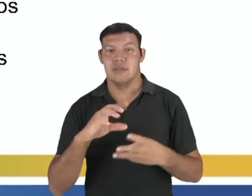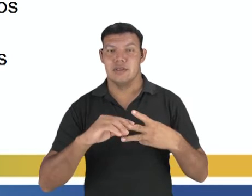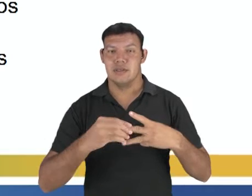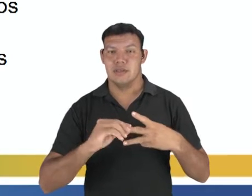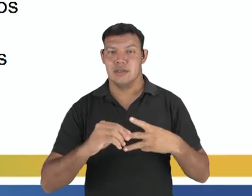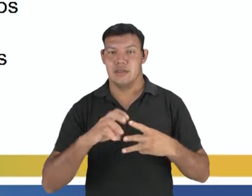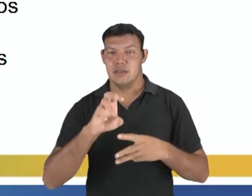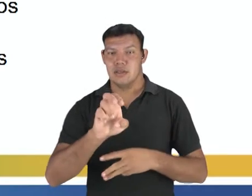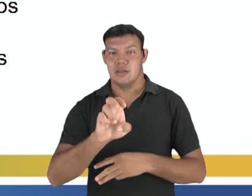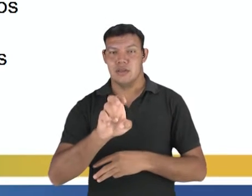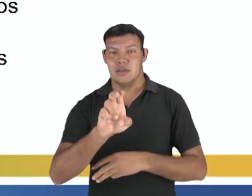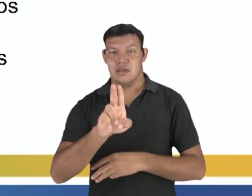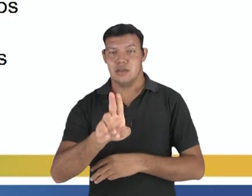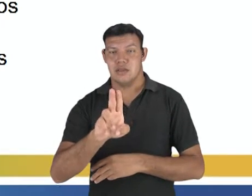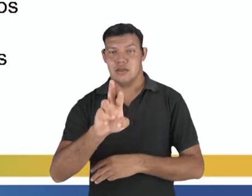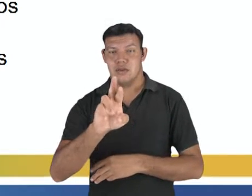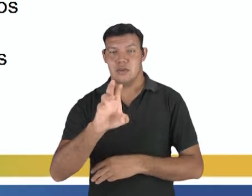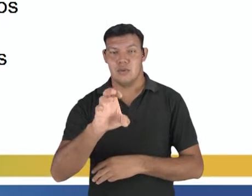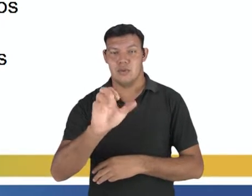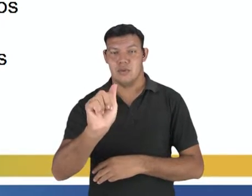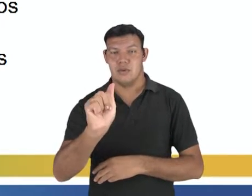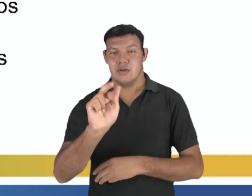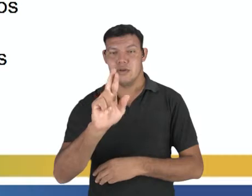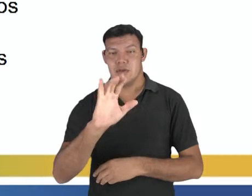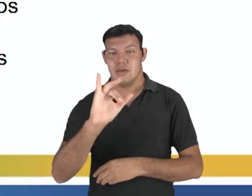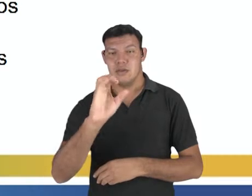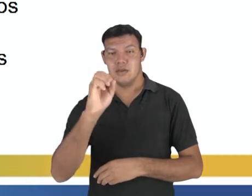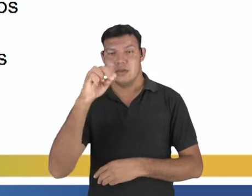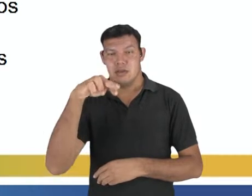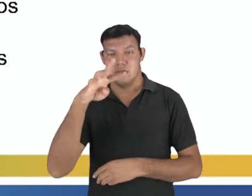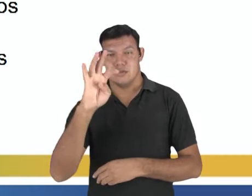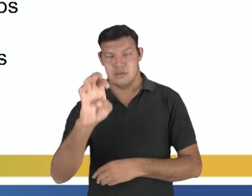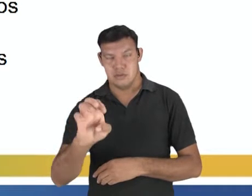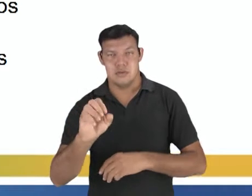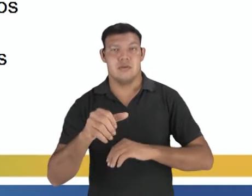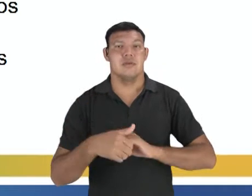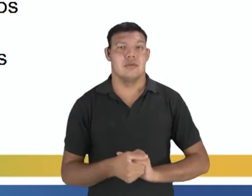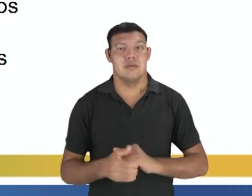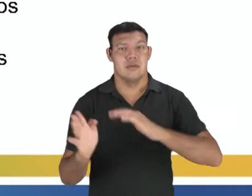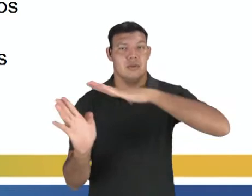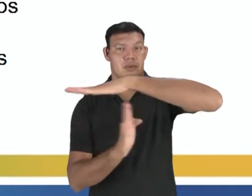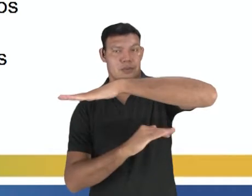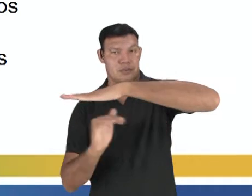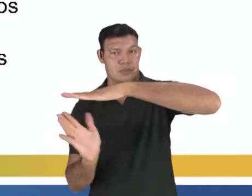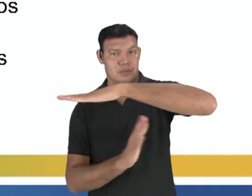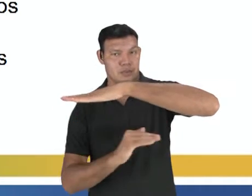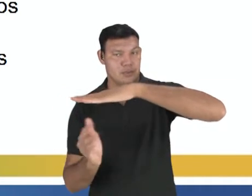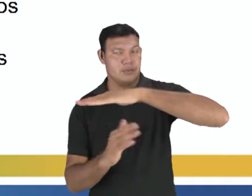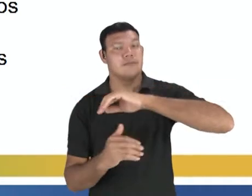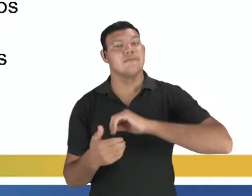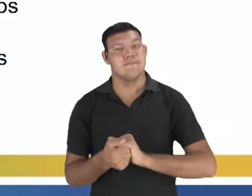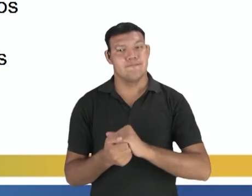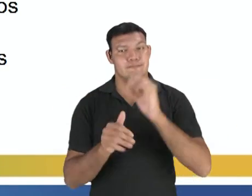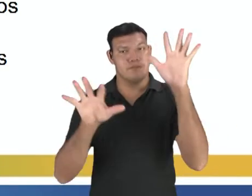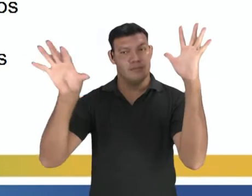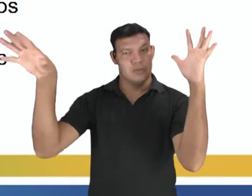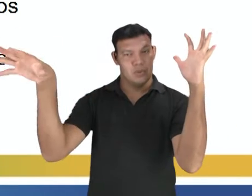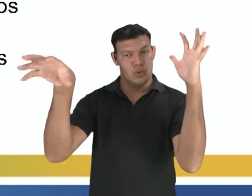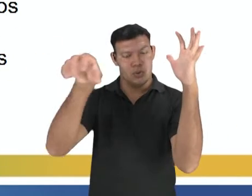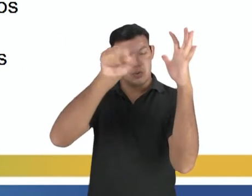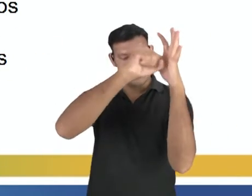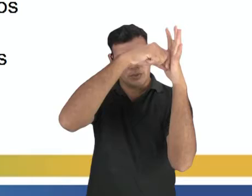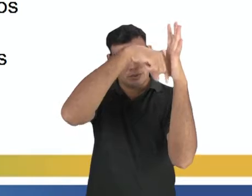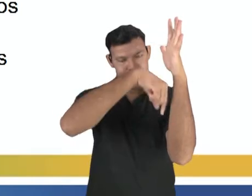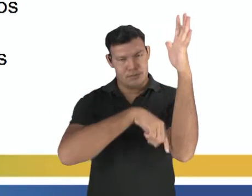temos ainda aqueles que são unicelulares, como eu já comentei com vocês, e as algas elas podem ser